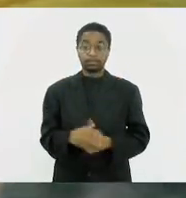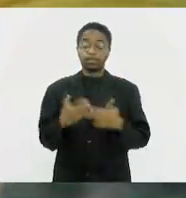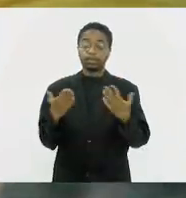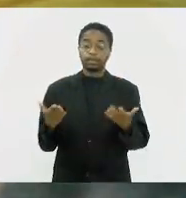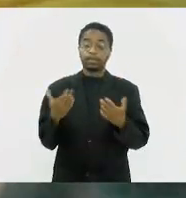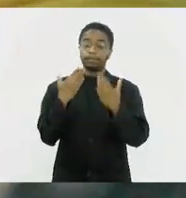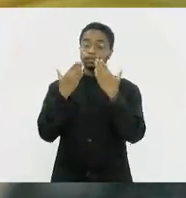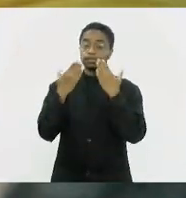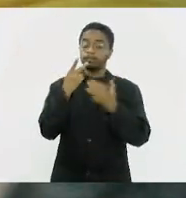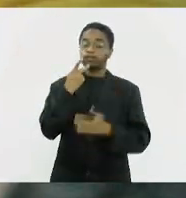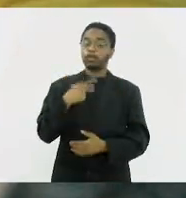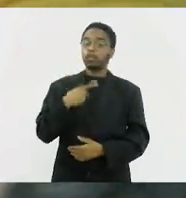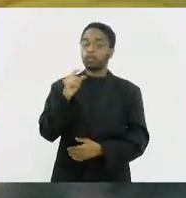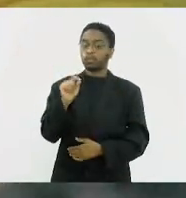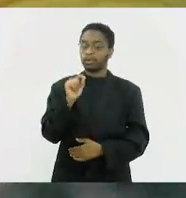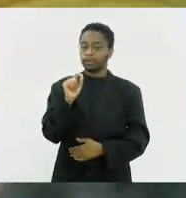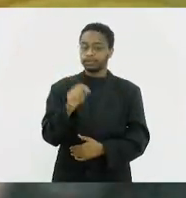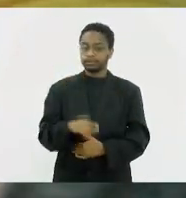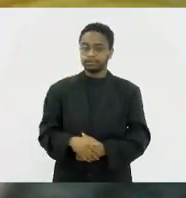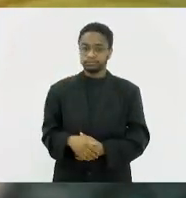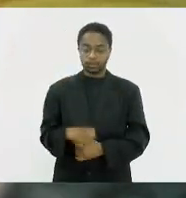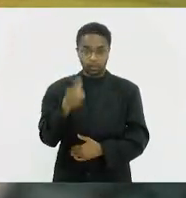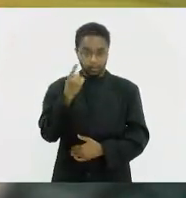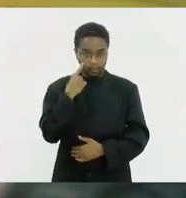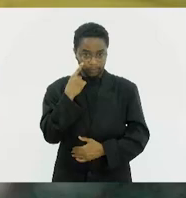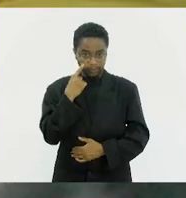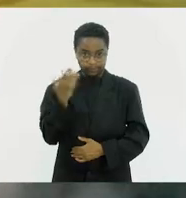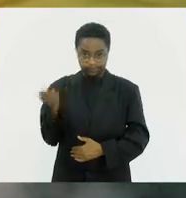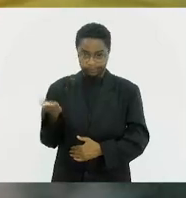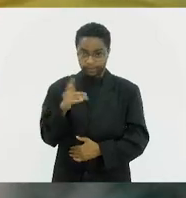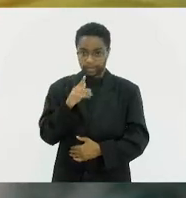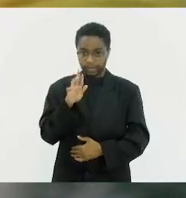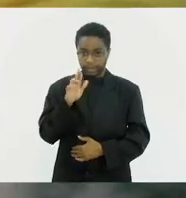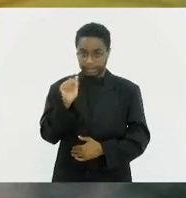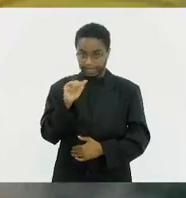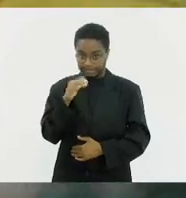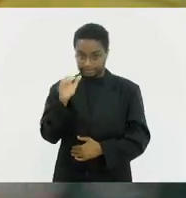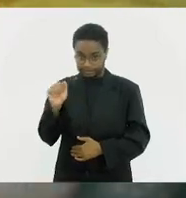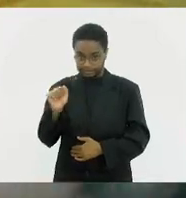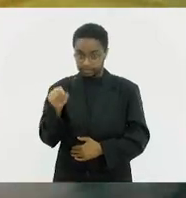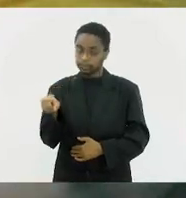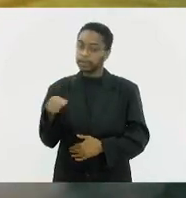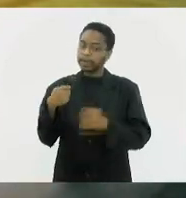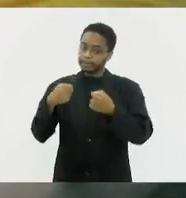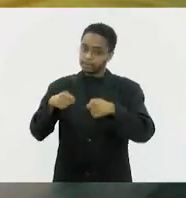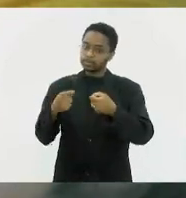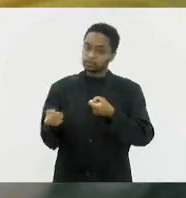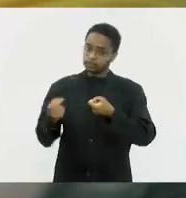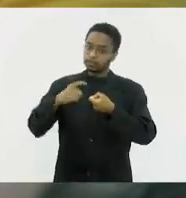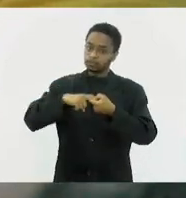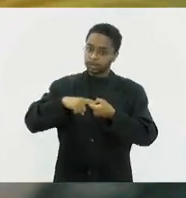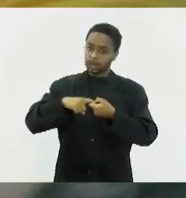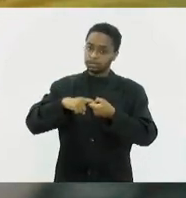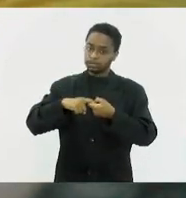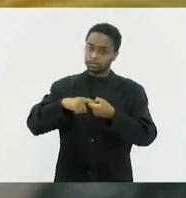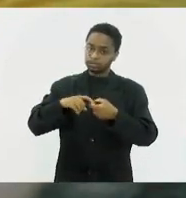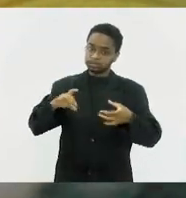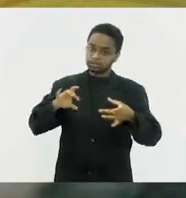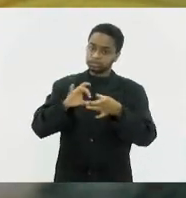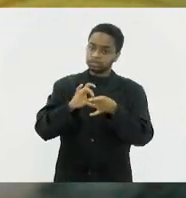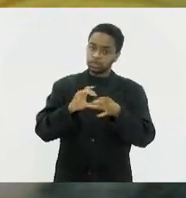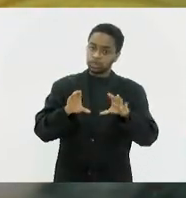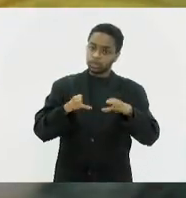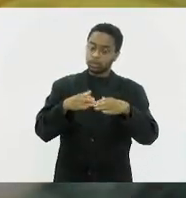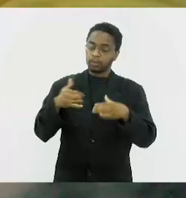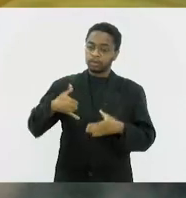psicóloga falou para mim? Dona Graça, a senhora precisa voltar para a terceira idade. A